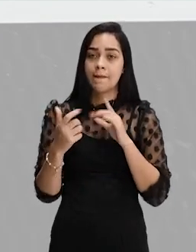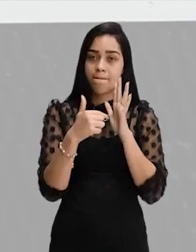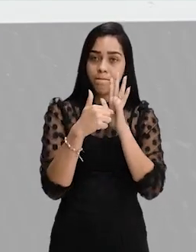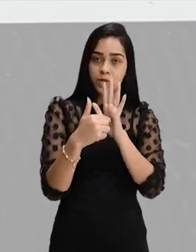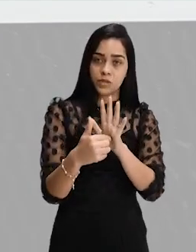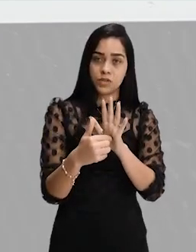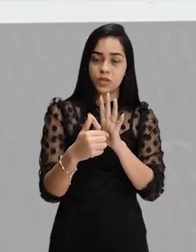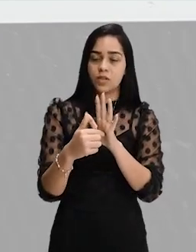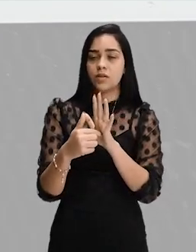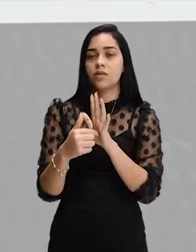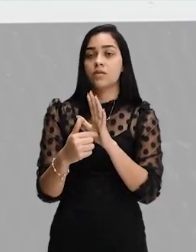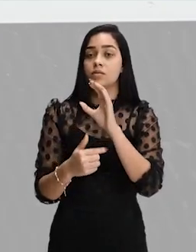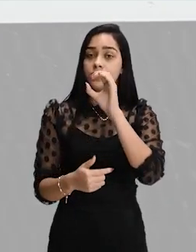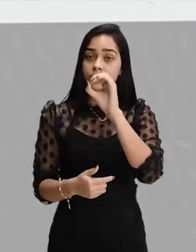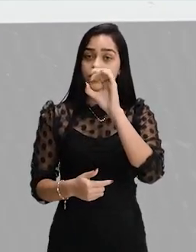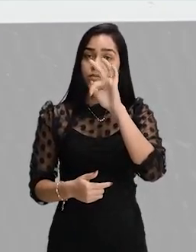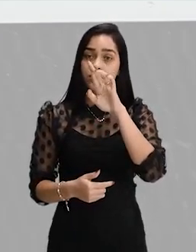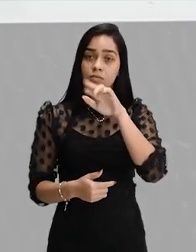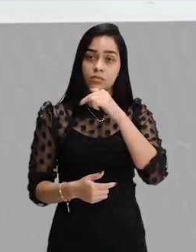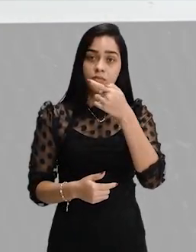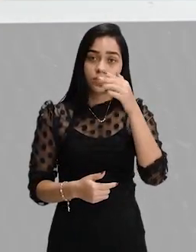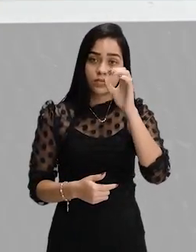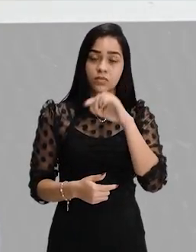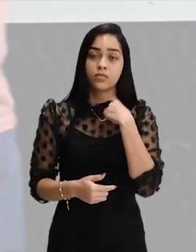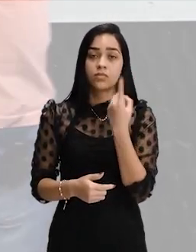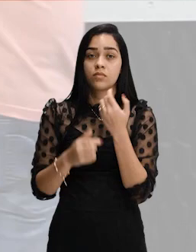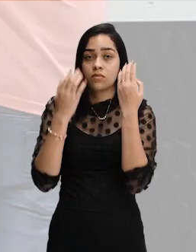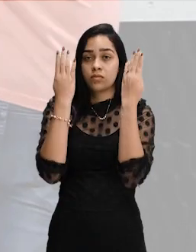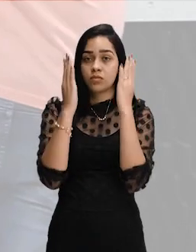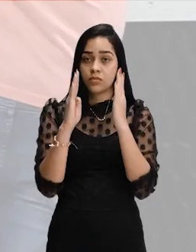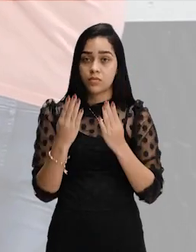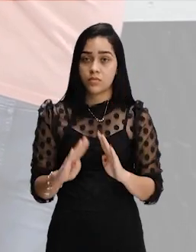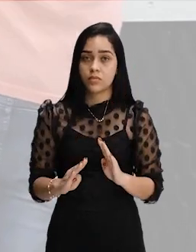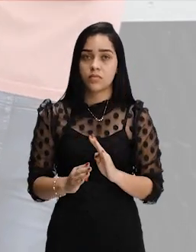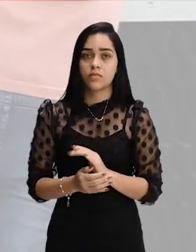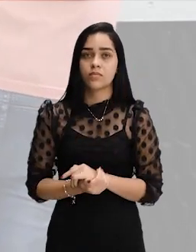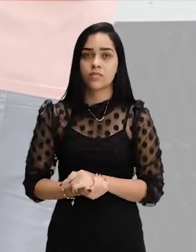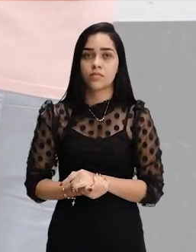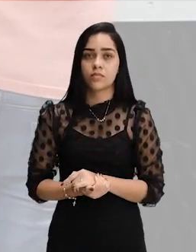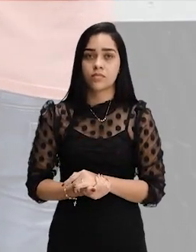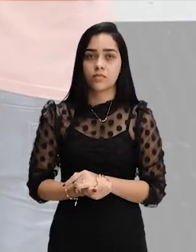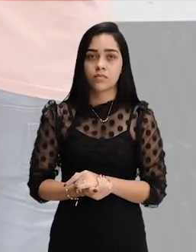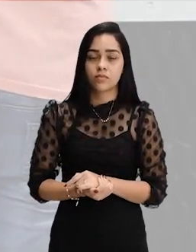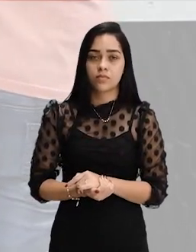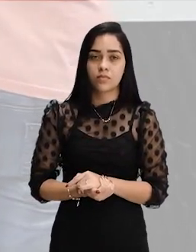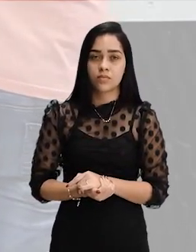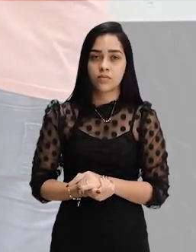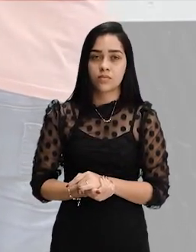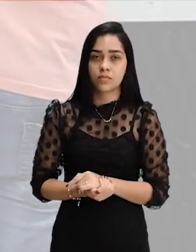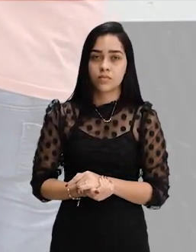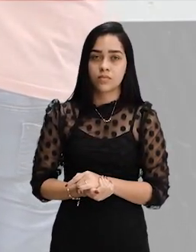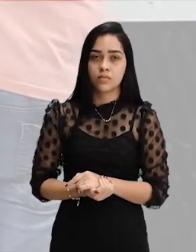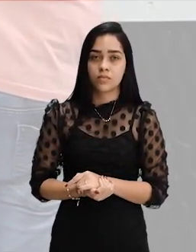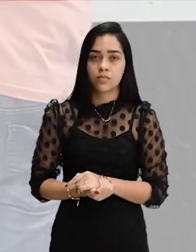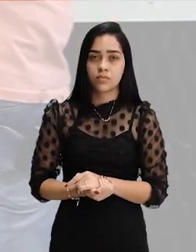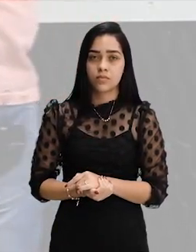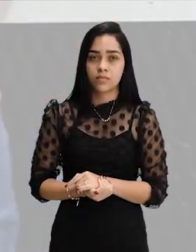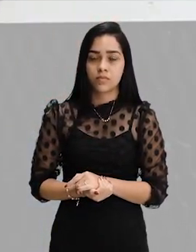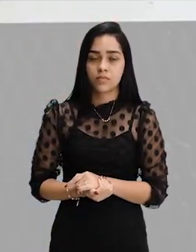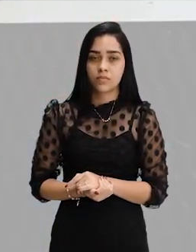destacar os zeros da função, para a gente analisar trecho a trecho. Então, eu vou trazer para cá o 4/3,